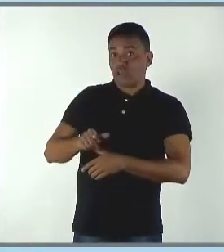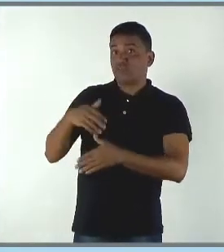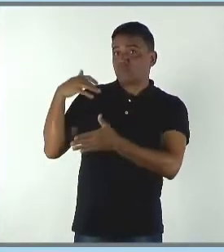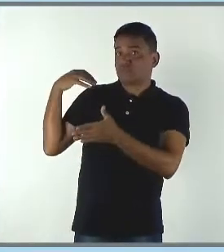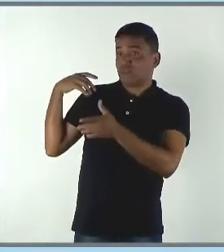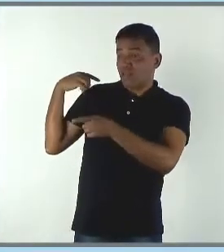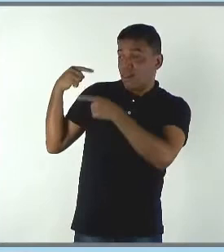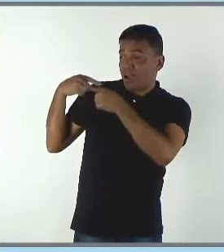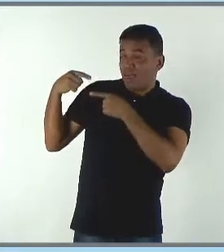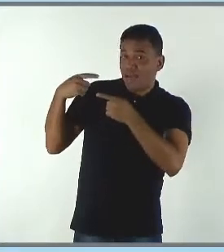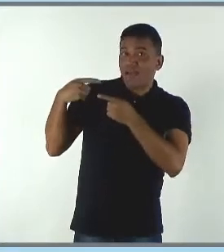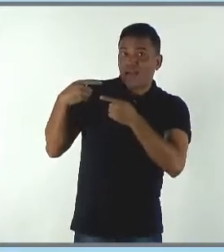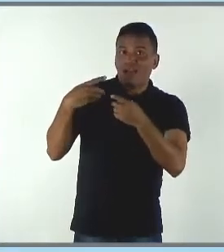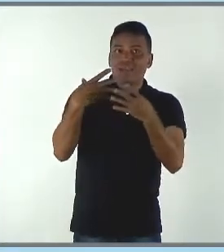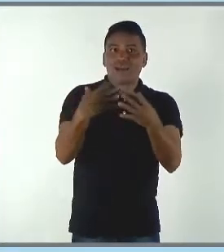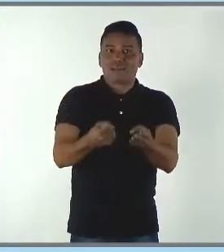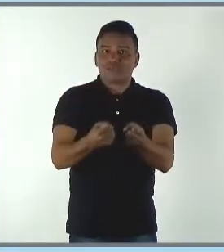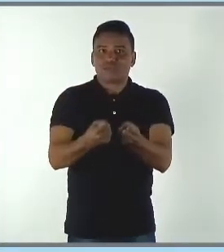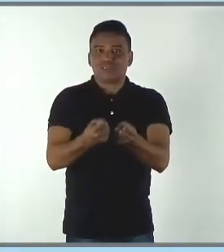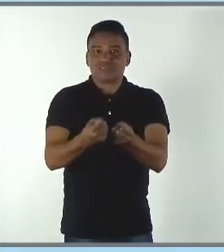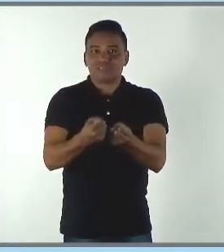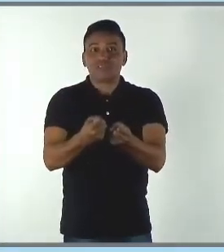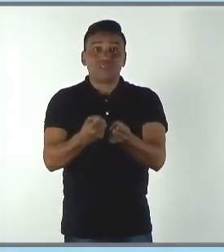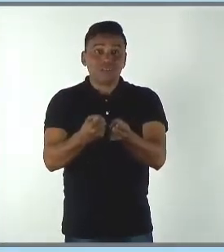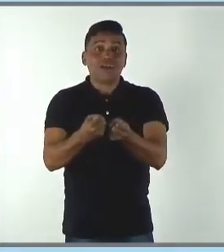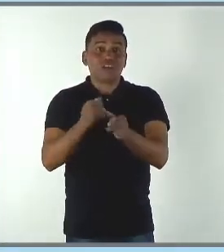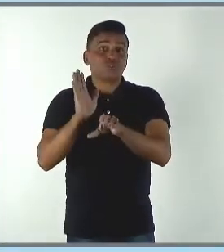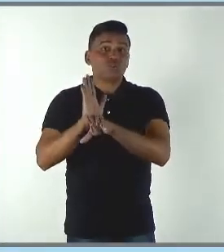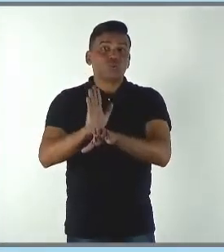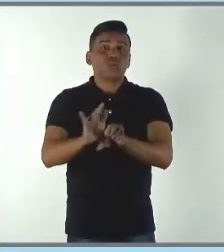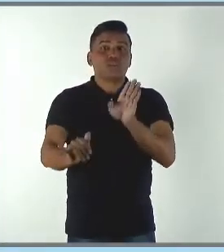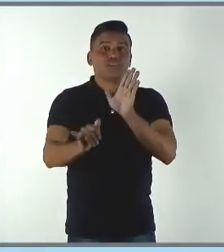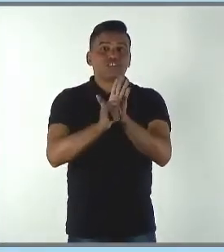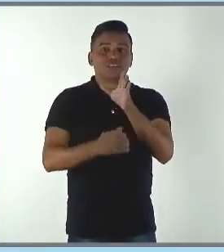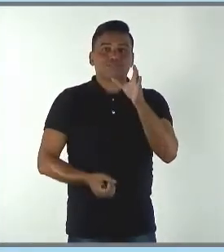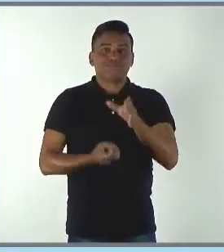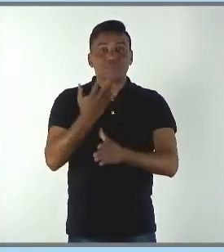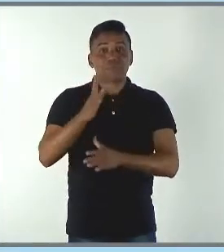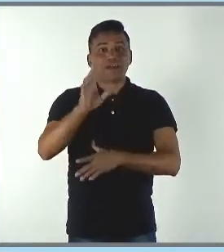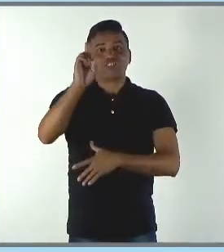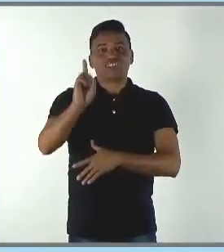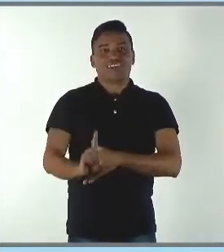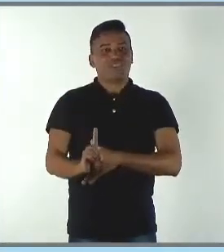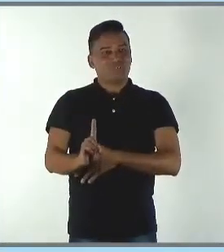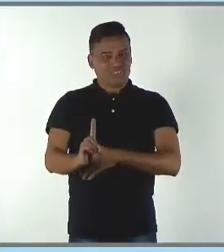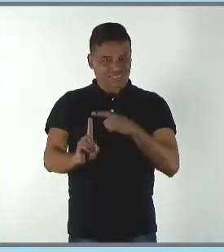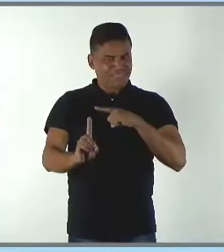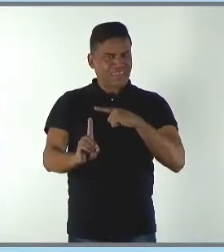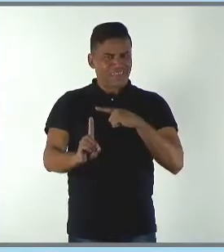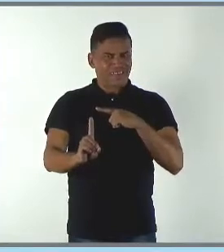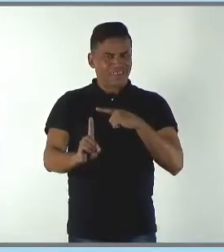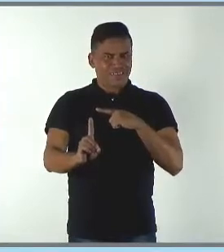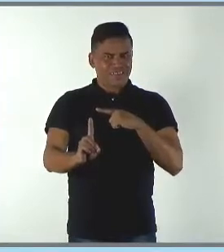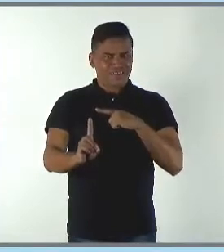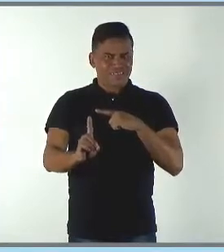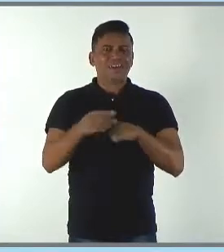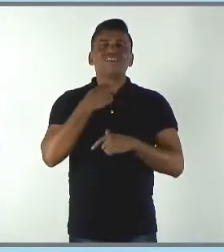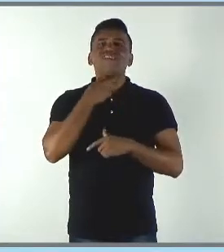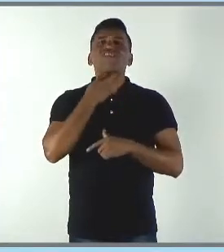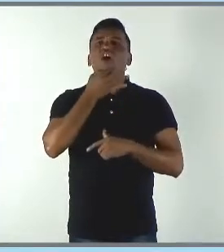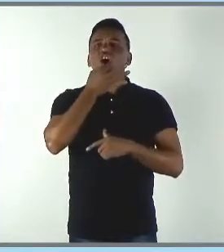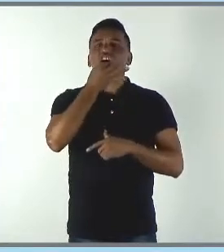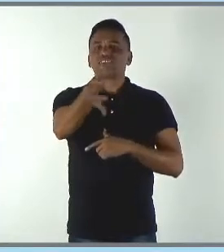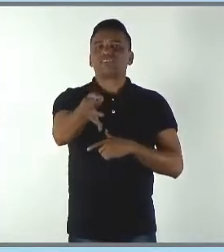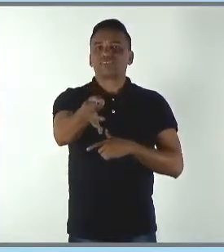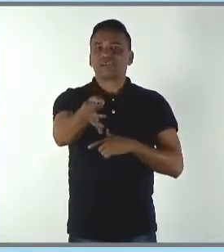constituir, mas sobre o qual muitas vezes ela não tem sequer o direito. Ou não lhe é dado esse direito de falar sobre esse mundo. Ela